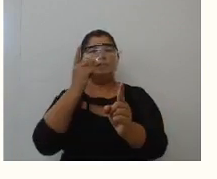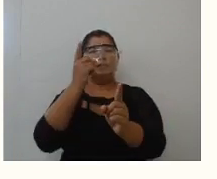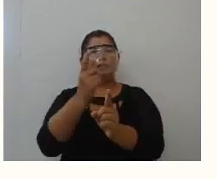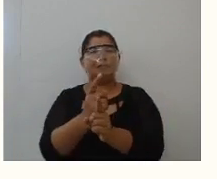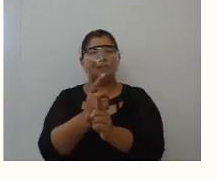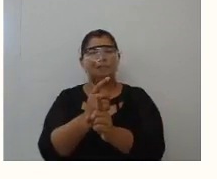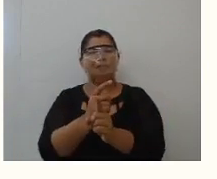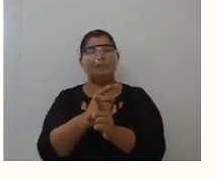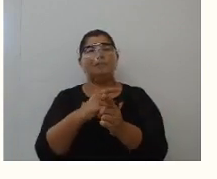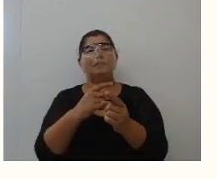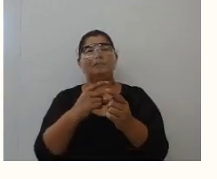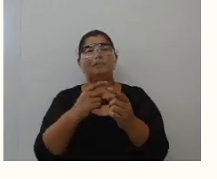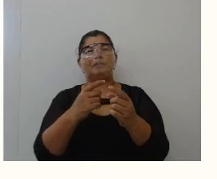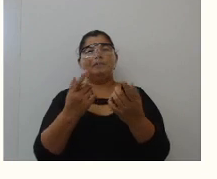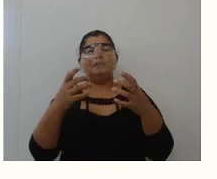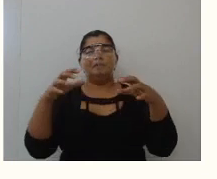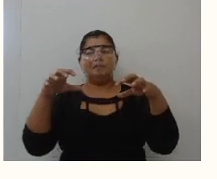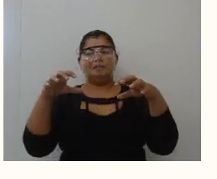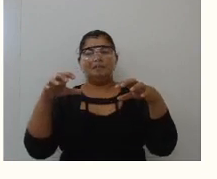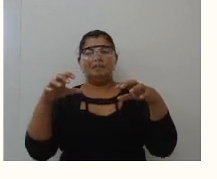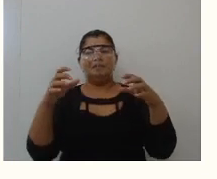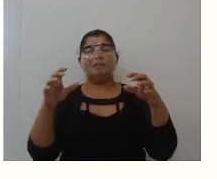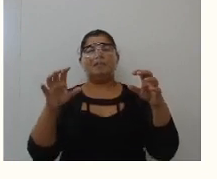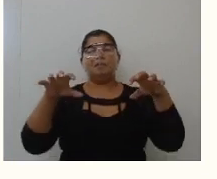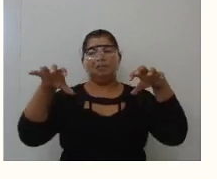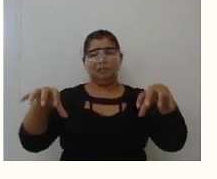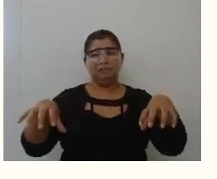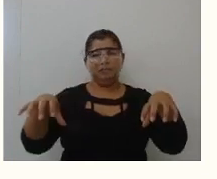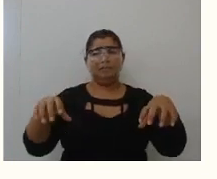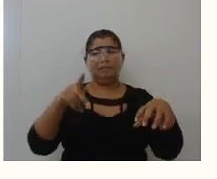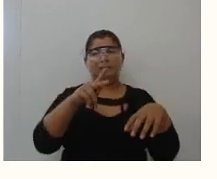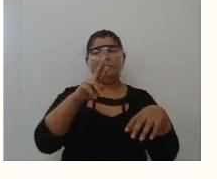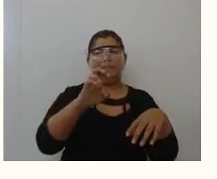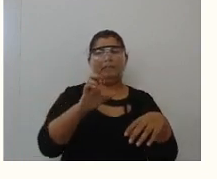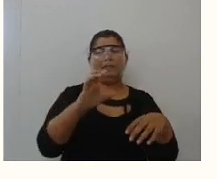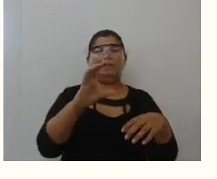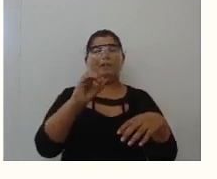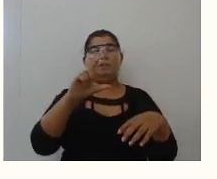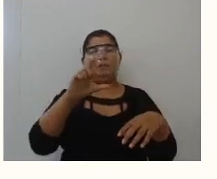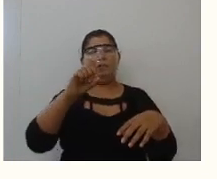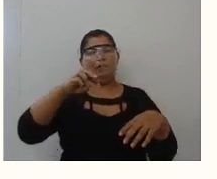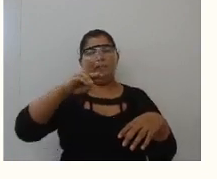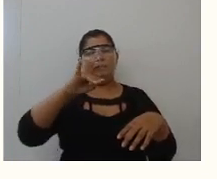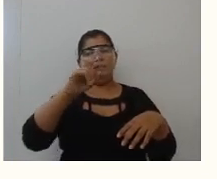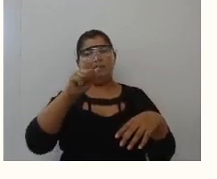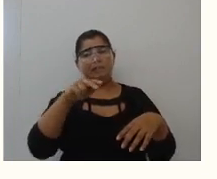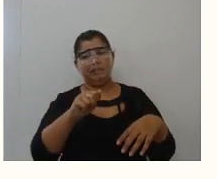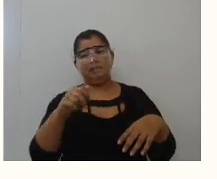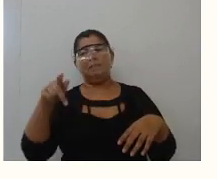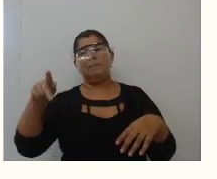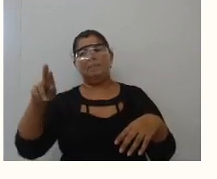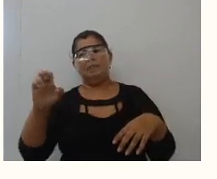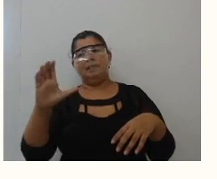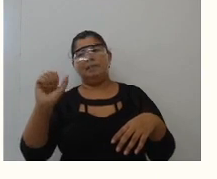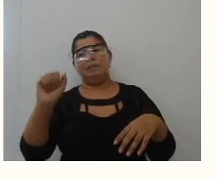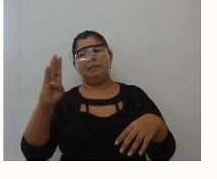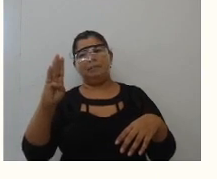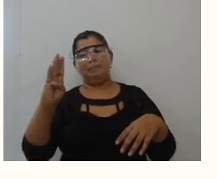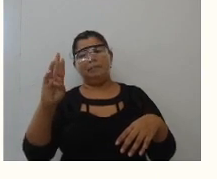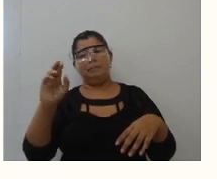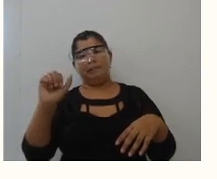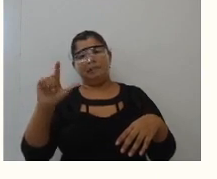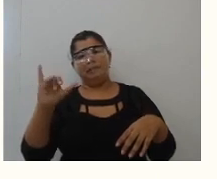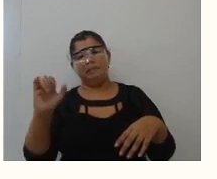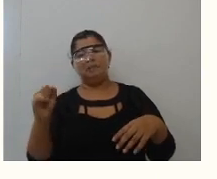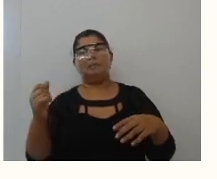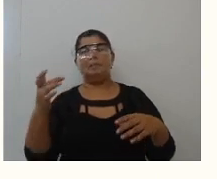entre as civilizações pré-colombianas e pré-cabralinas, os colonizadores foram capazes